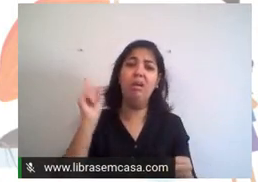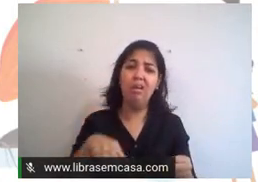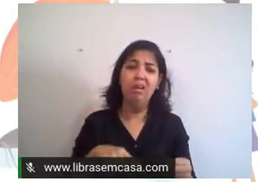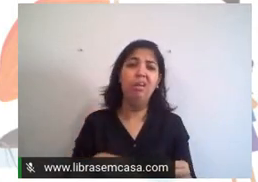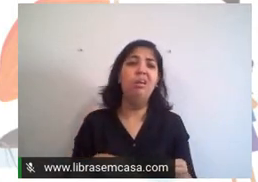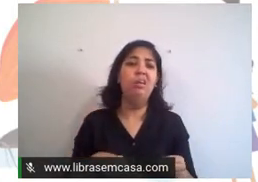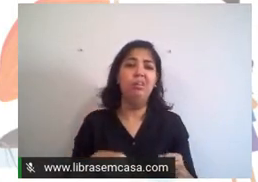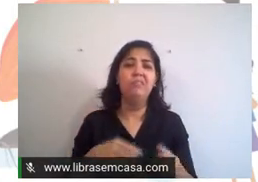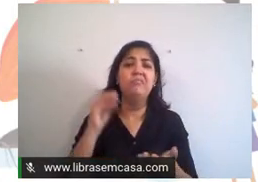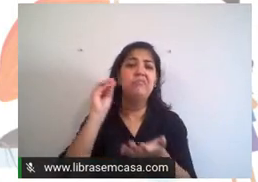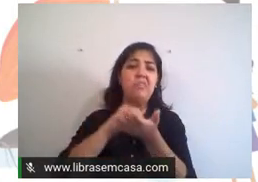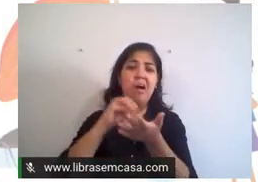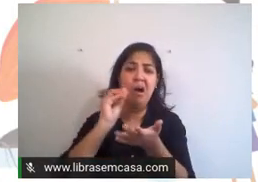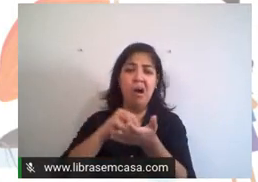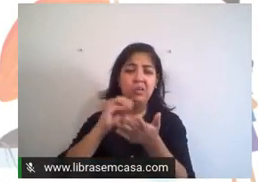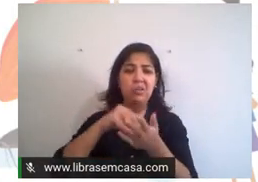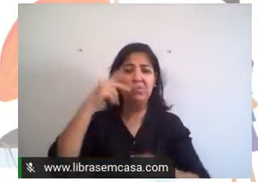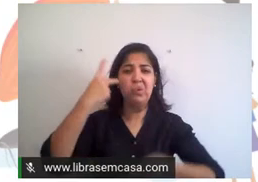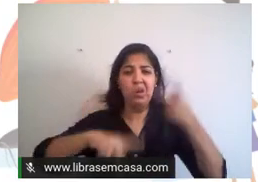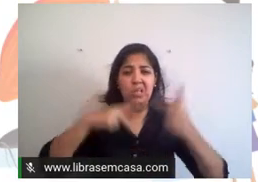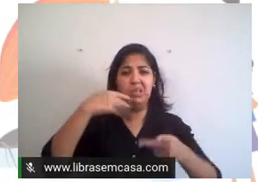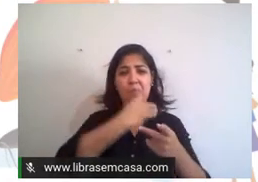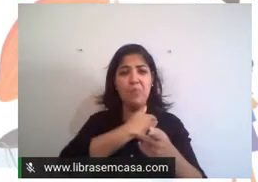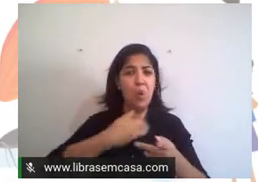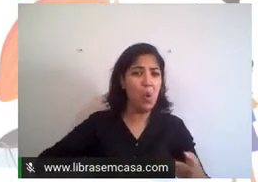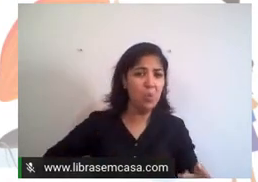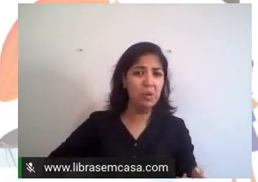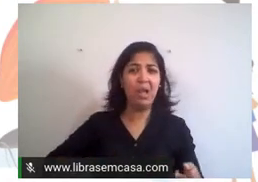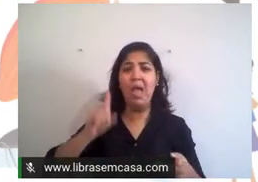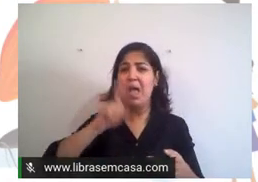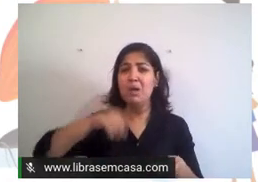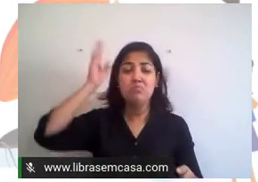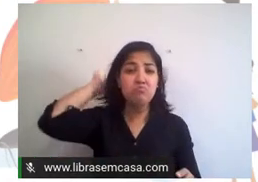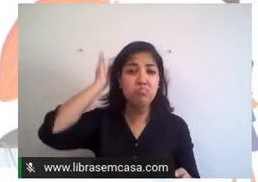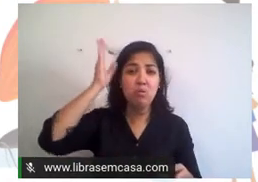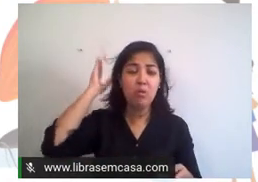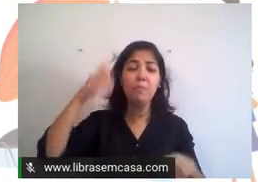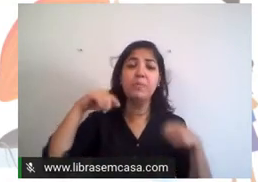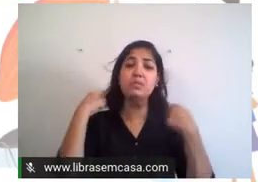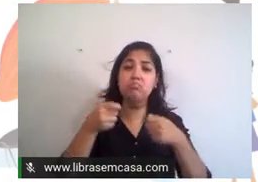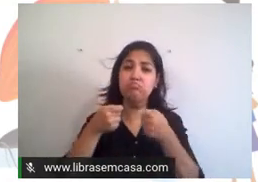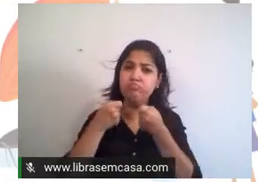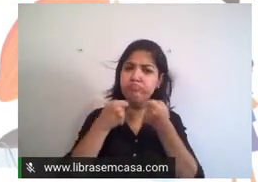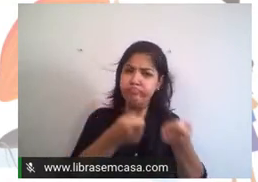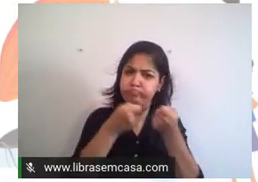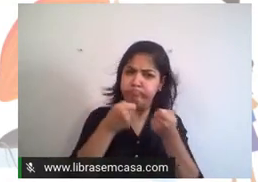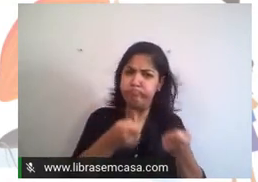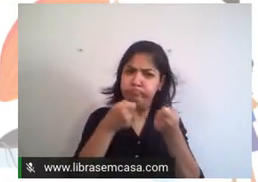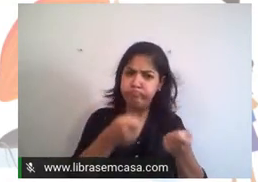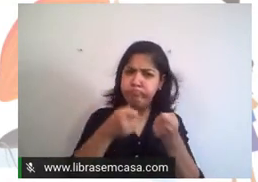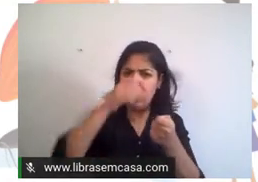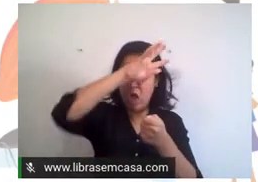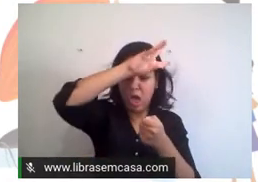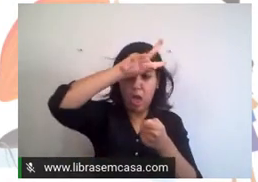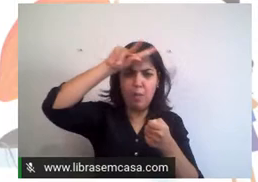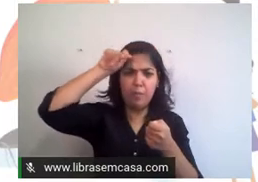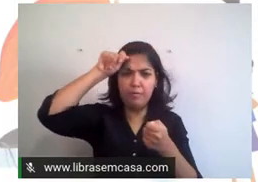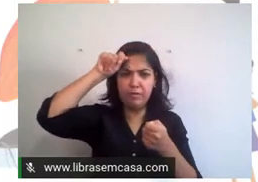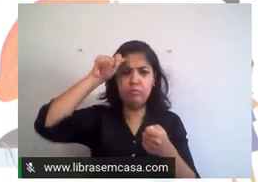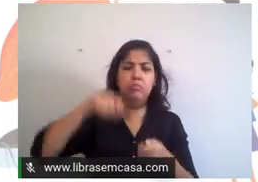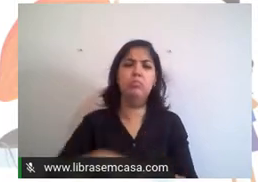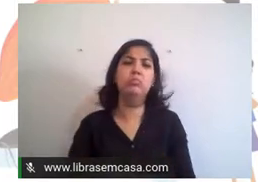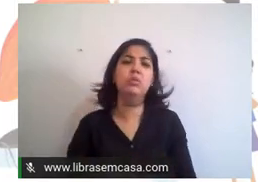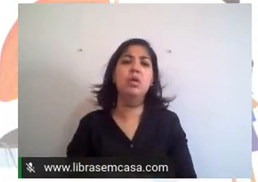políticas públicas burras, que a população deve pressionar muito as suas prefeituras, porque aí o poder local é muito importante